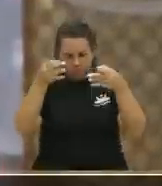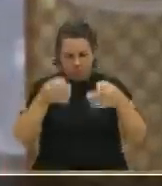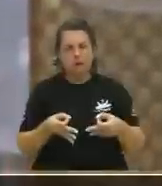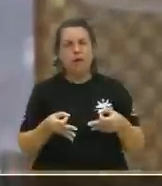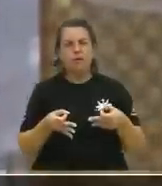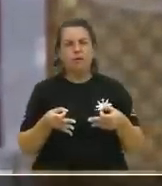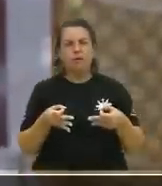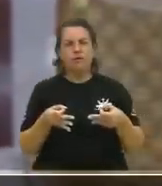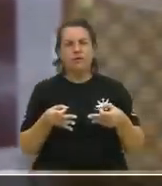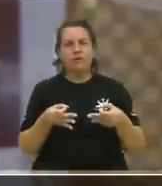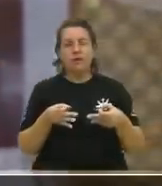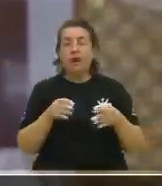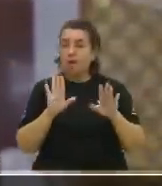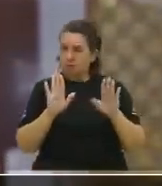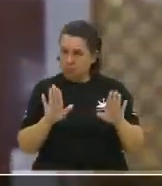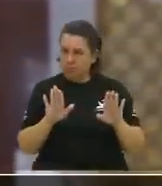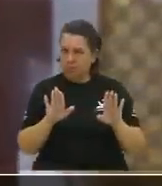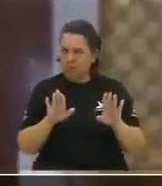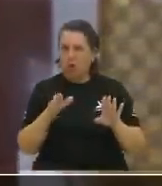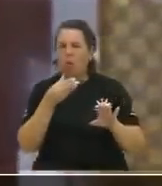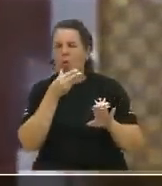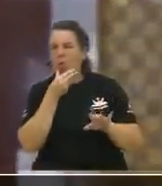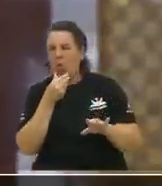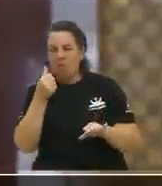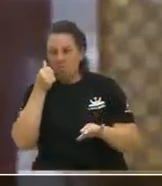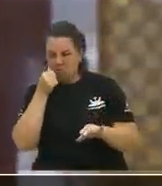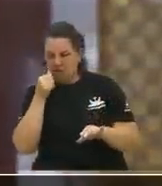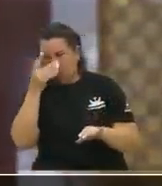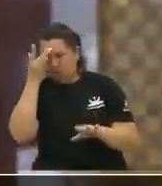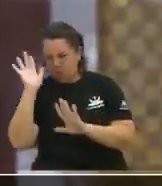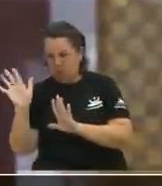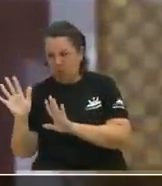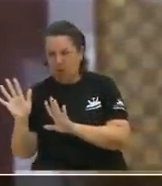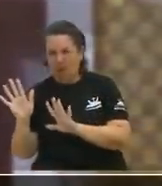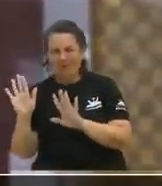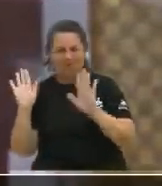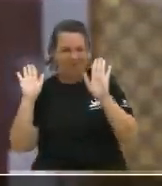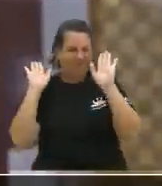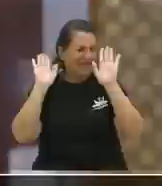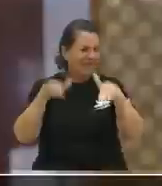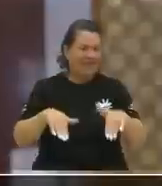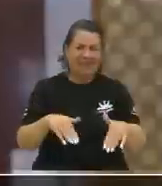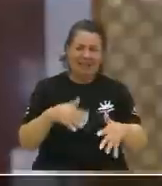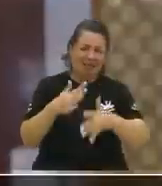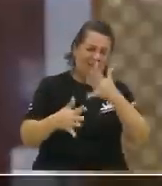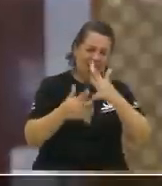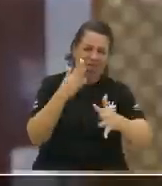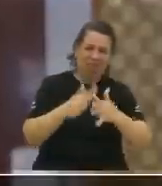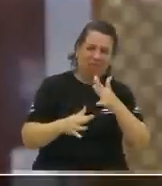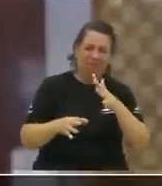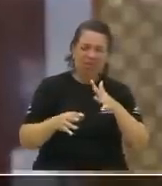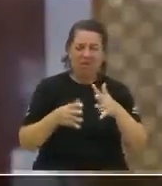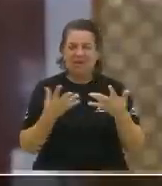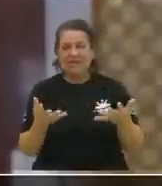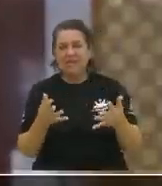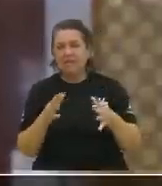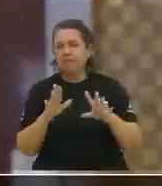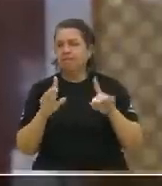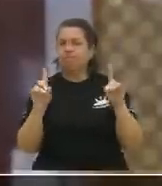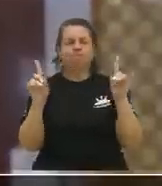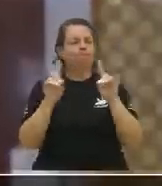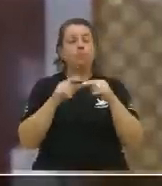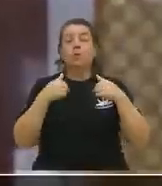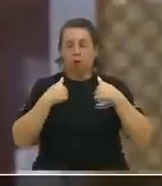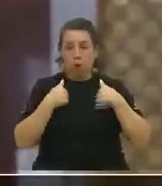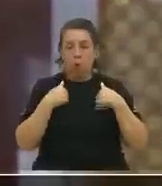certo, e por mais que os homens possam deturpar o processo de criação,